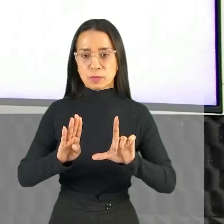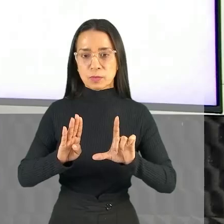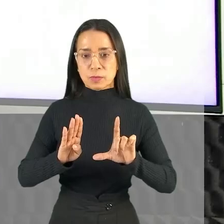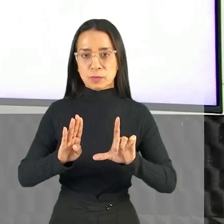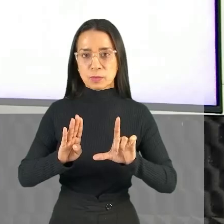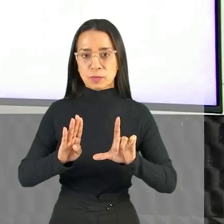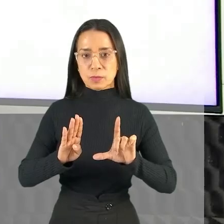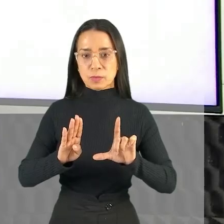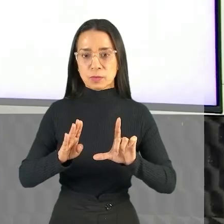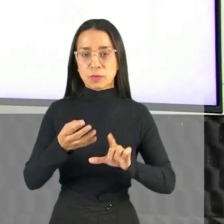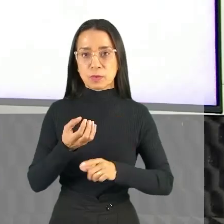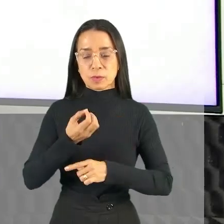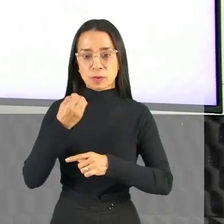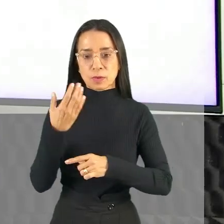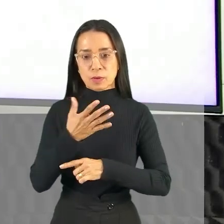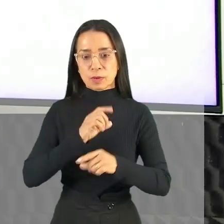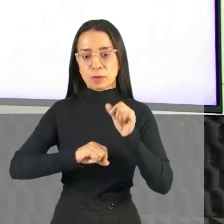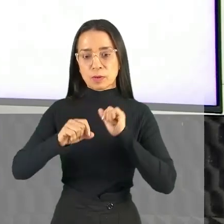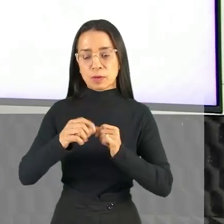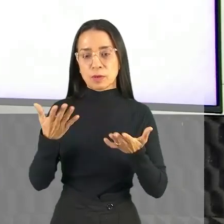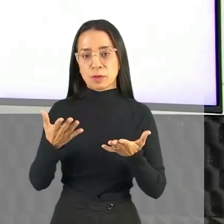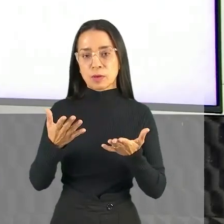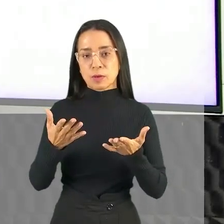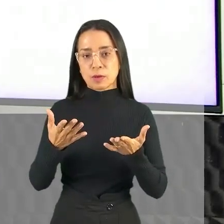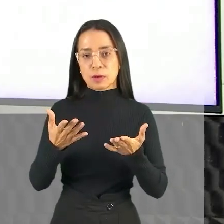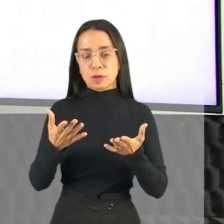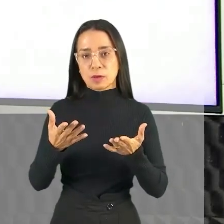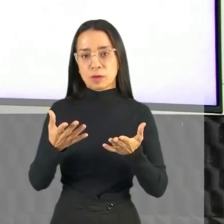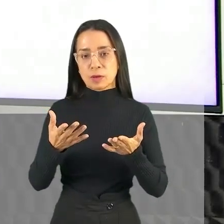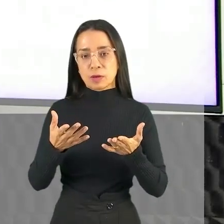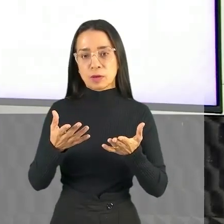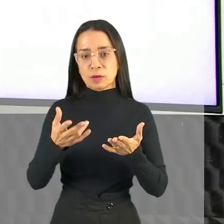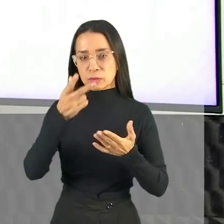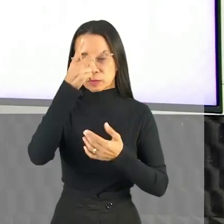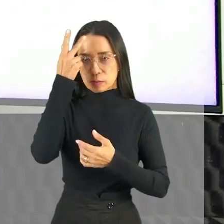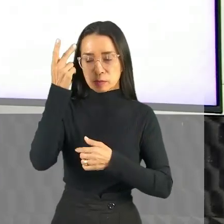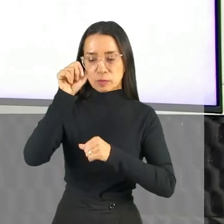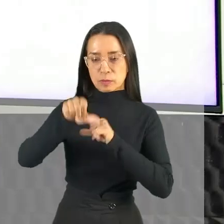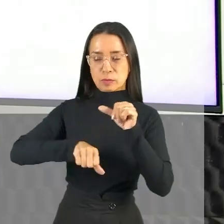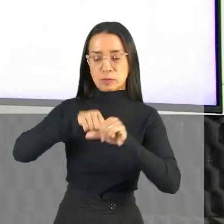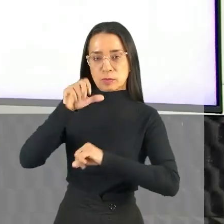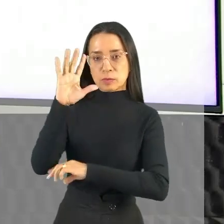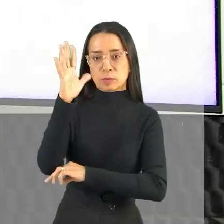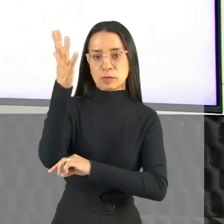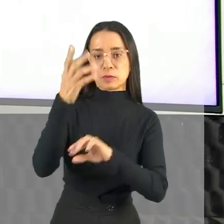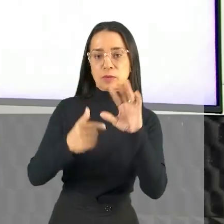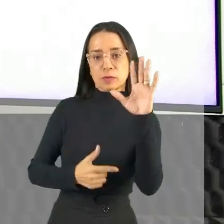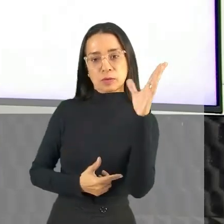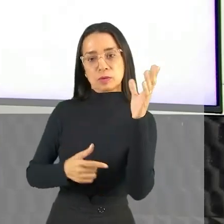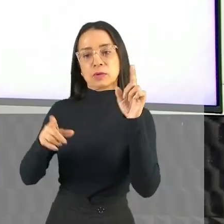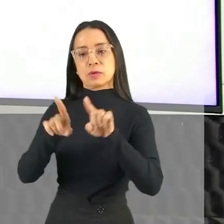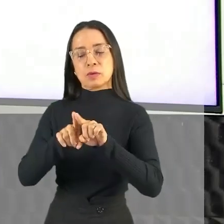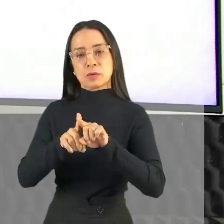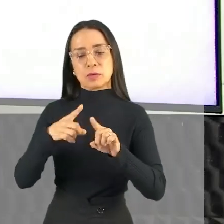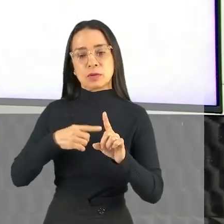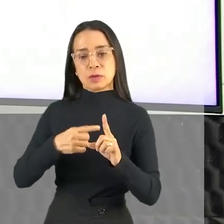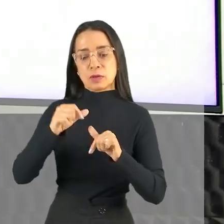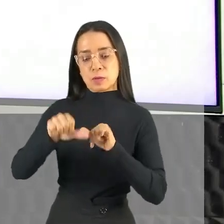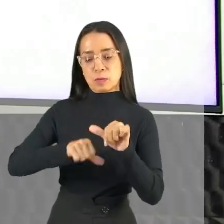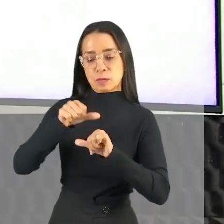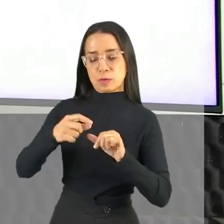da malária. Bom, na medida que o homem altera a natureza, ele também leva a alterações de temperatura e